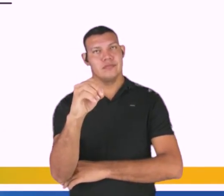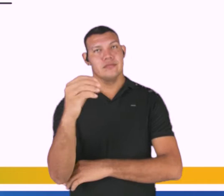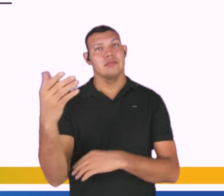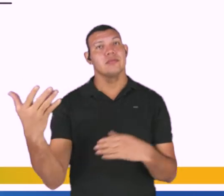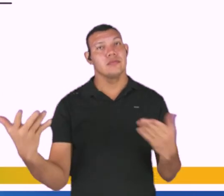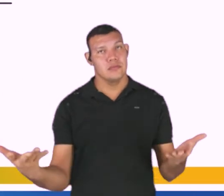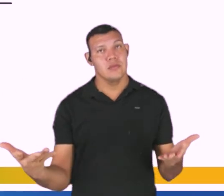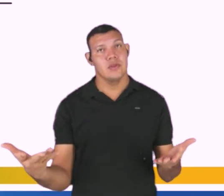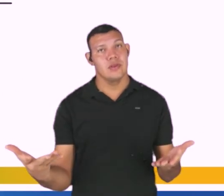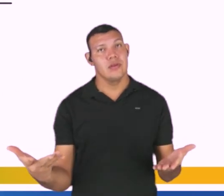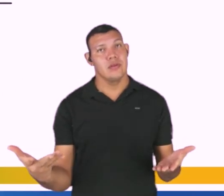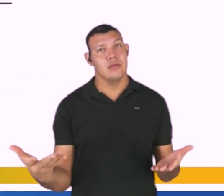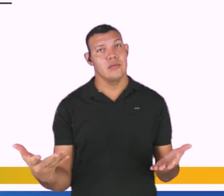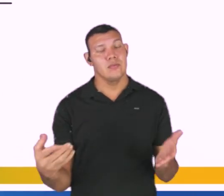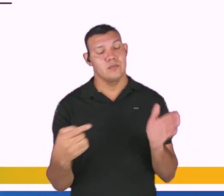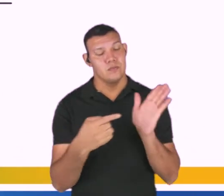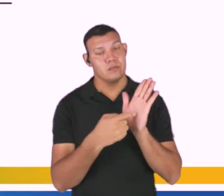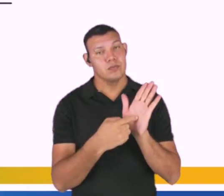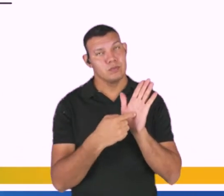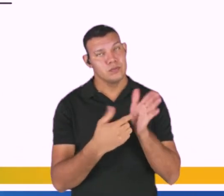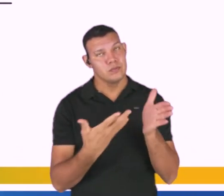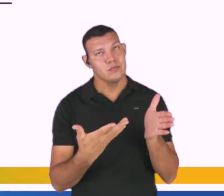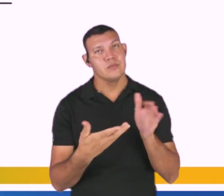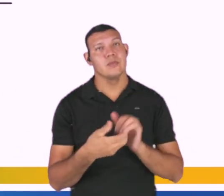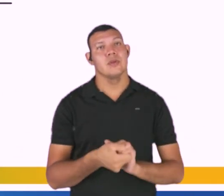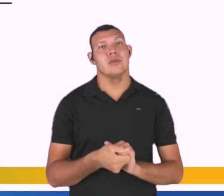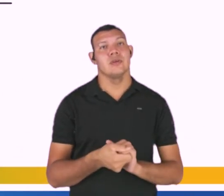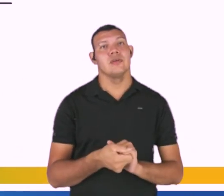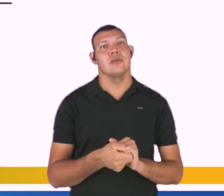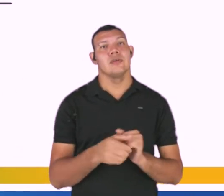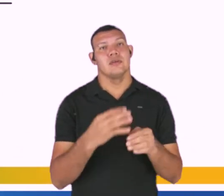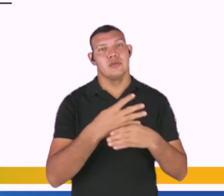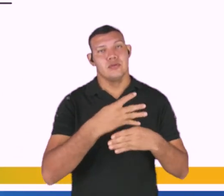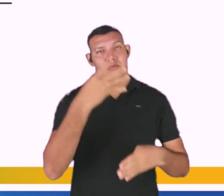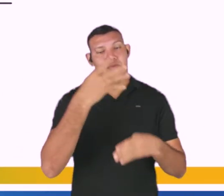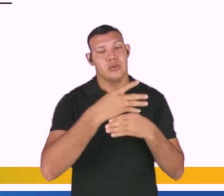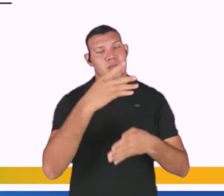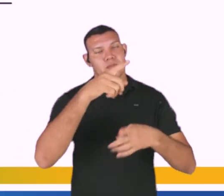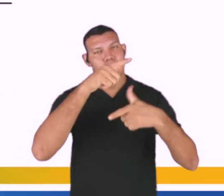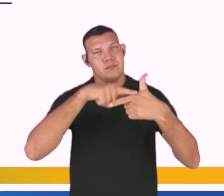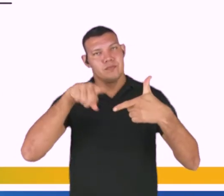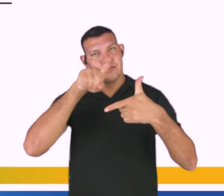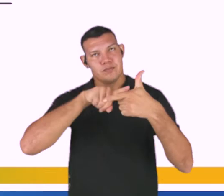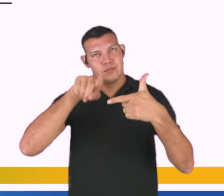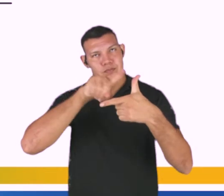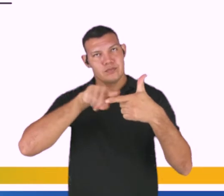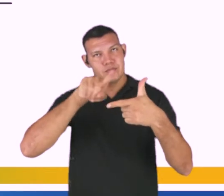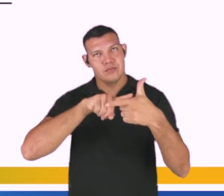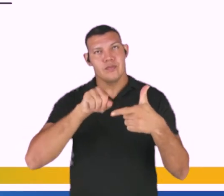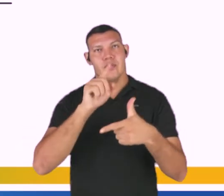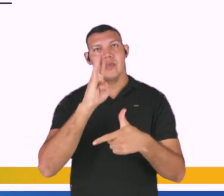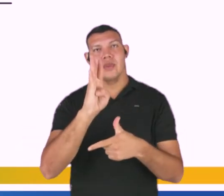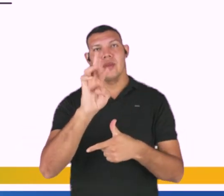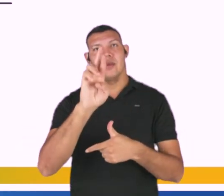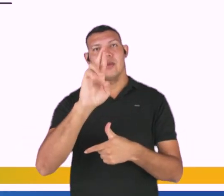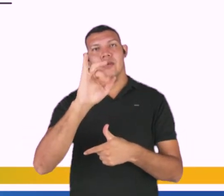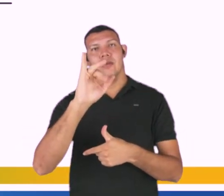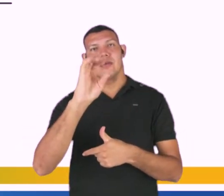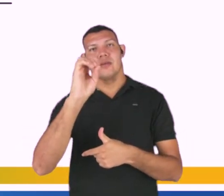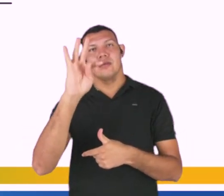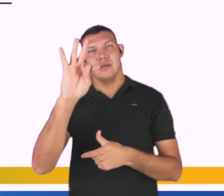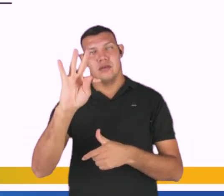Então nesse caso é essa construção do dispositivo né utilizando essa